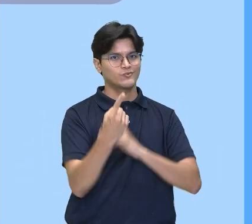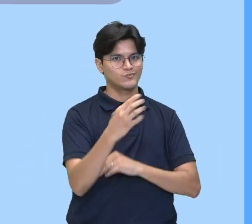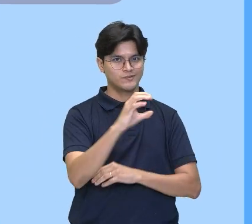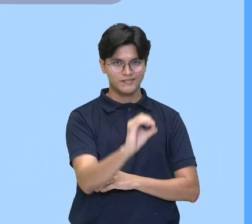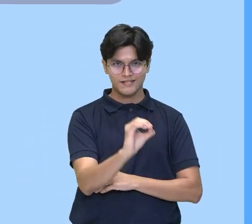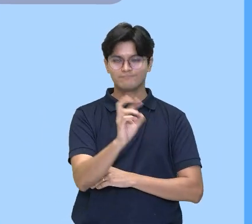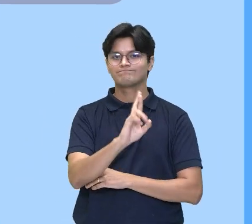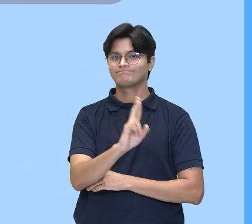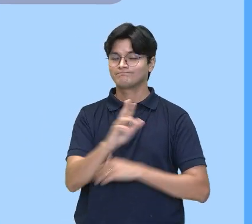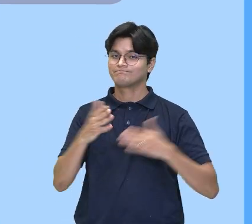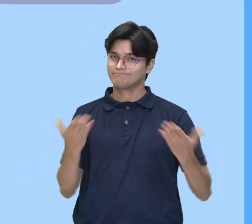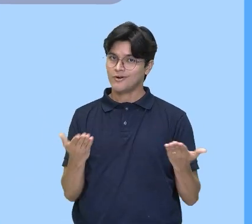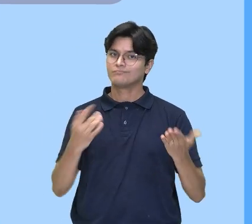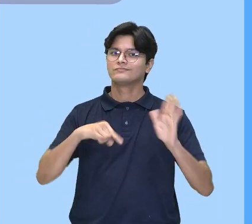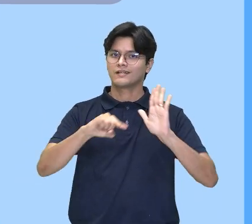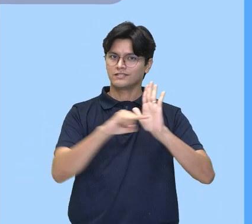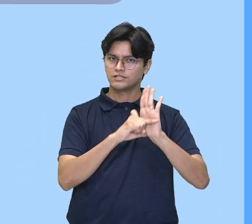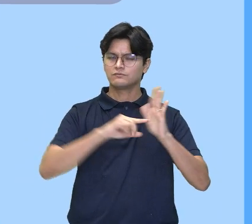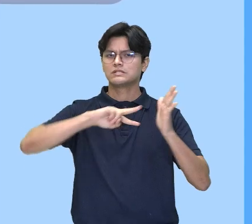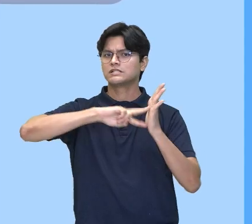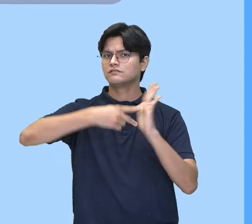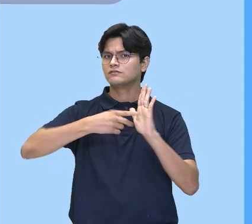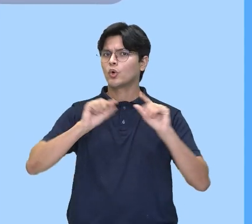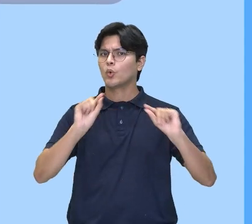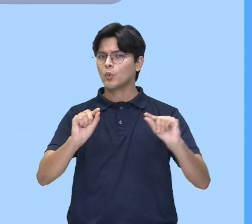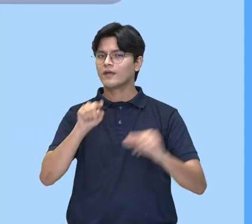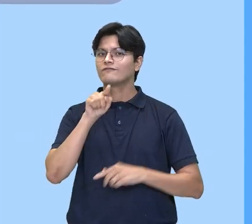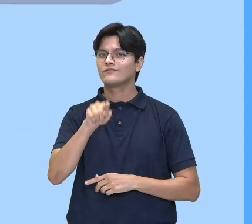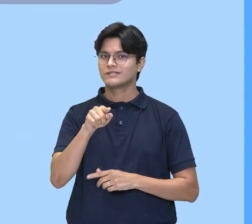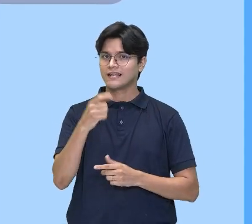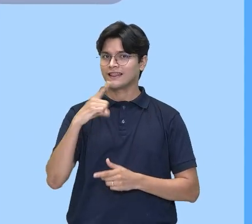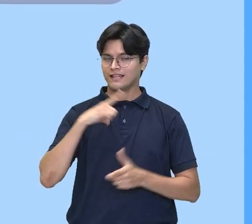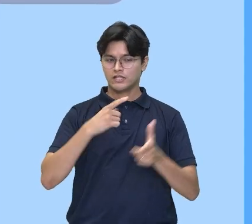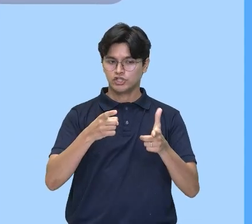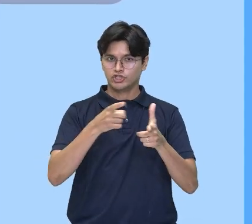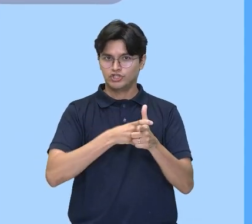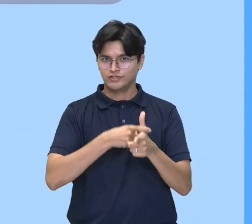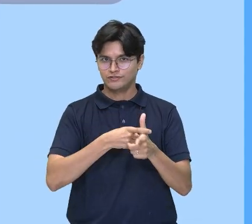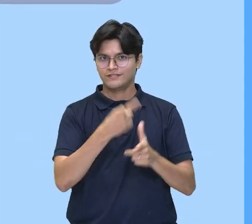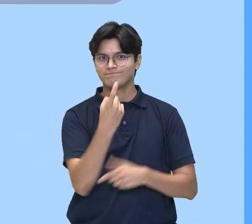saldo negativo. Isso significa que você deve R$ 10 ao banco.